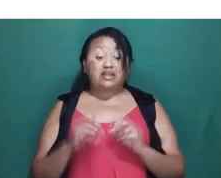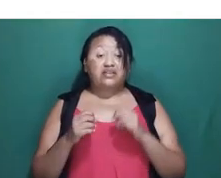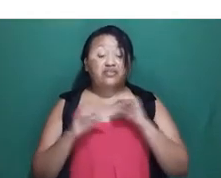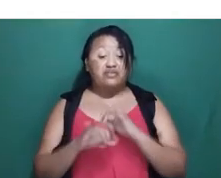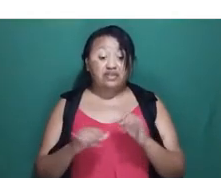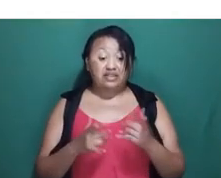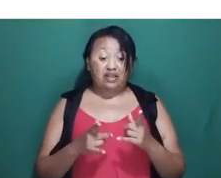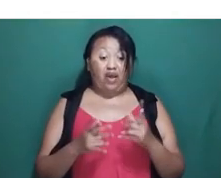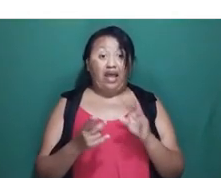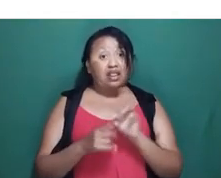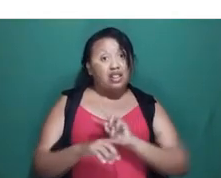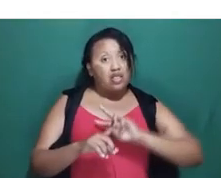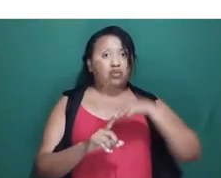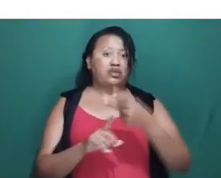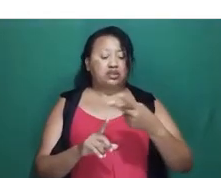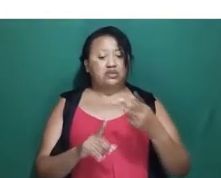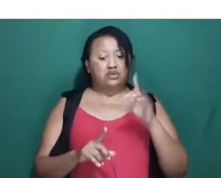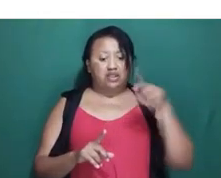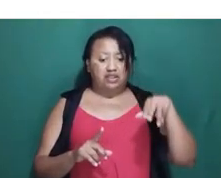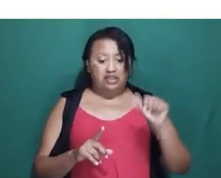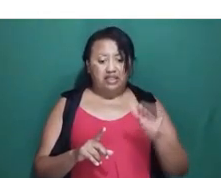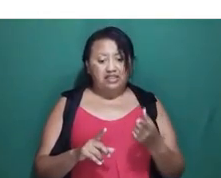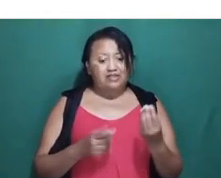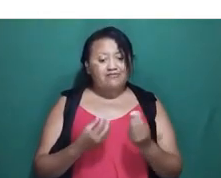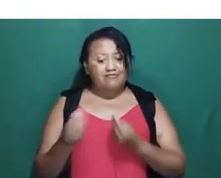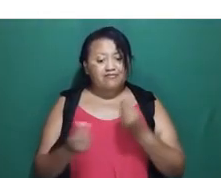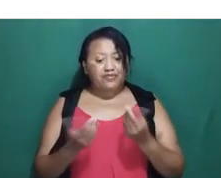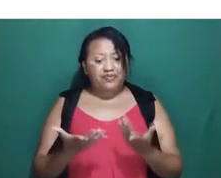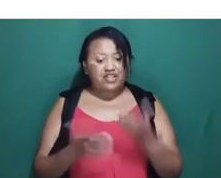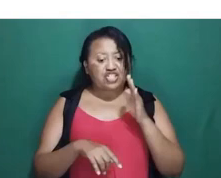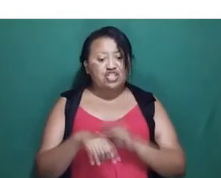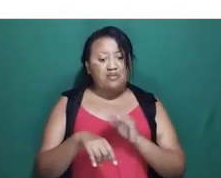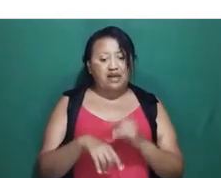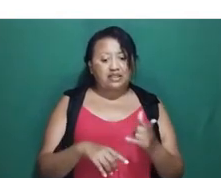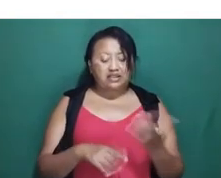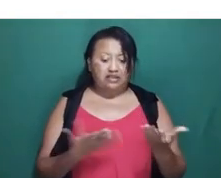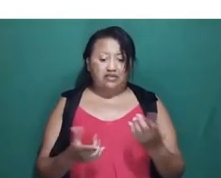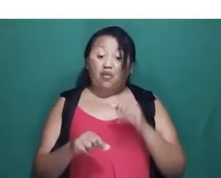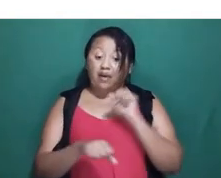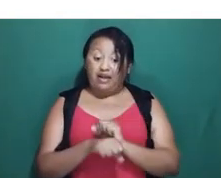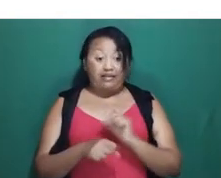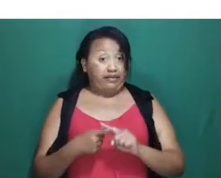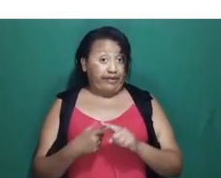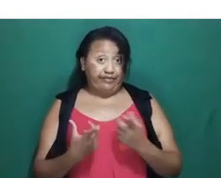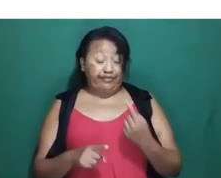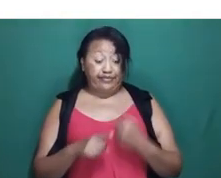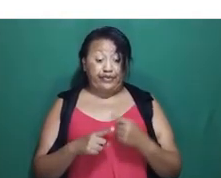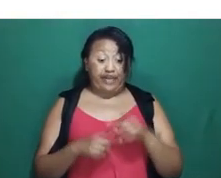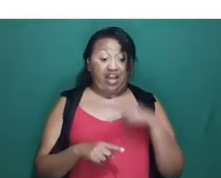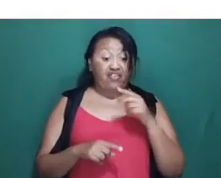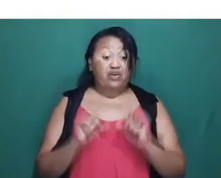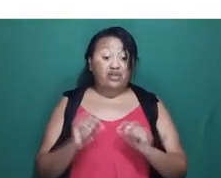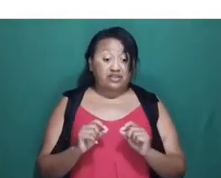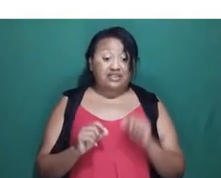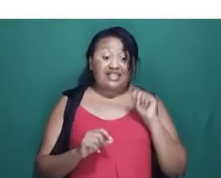a duplicação DNA é chamado de conservativa vou parar por aqui também tá gente porque ela diz assim